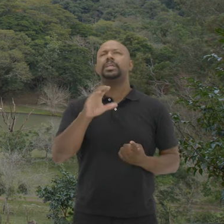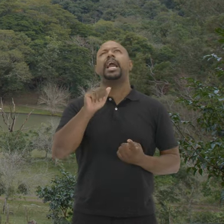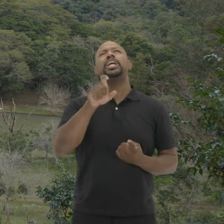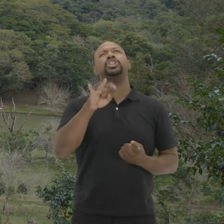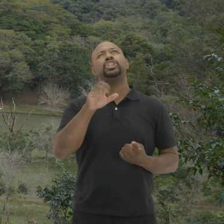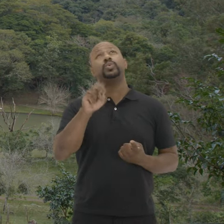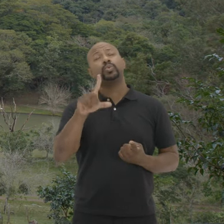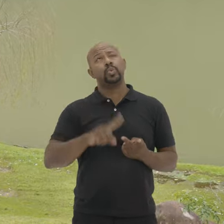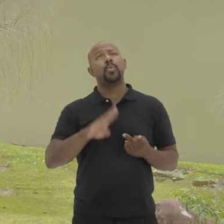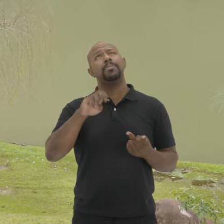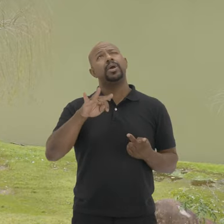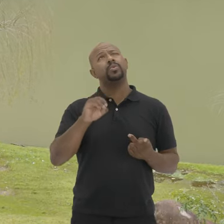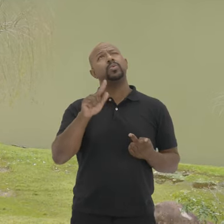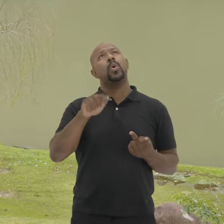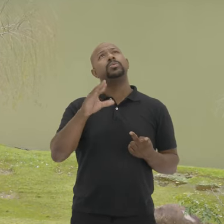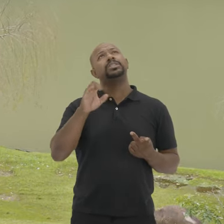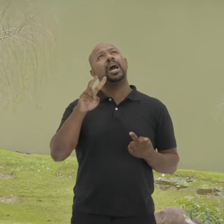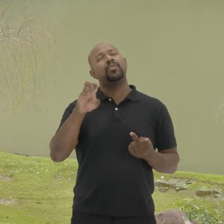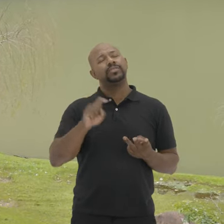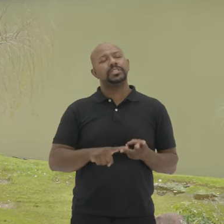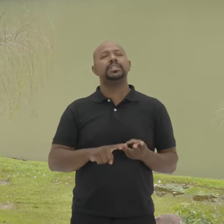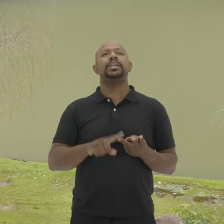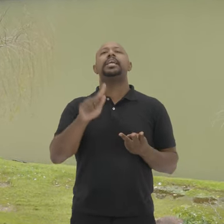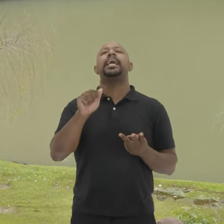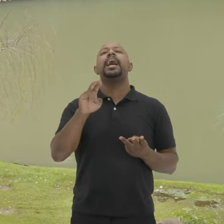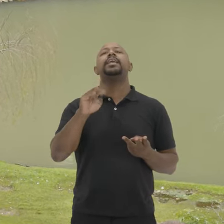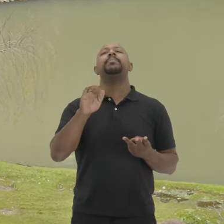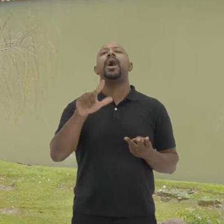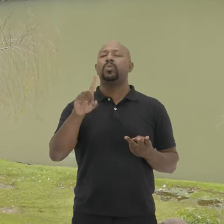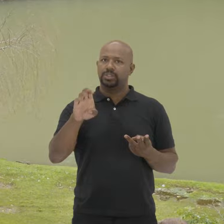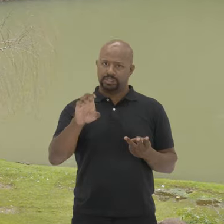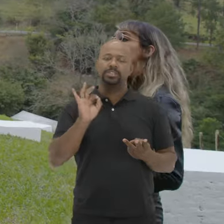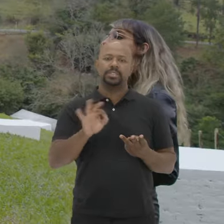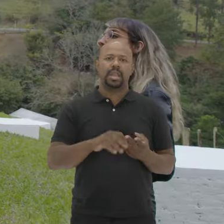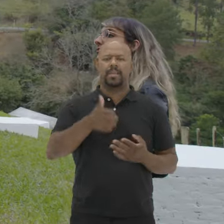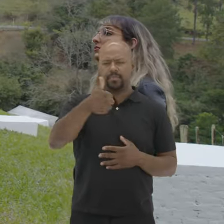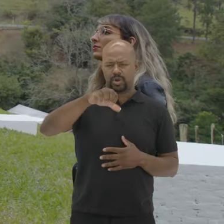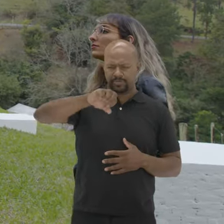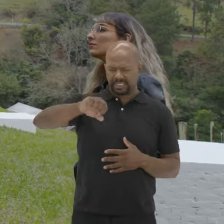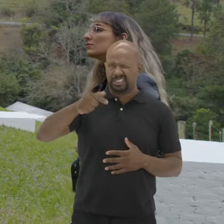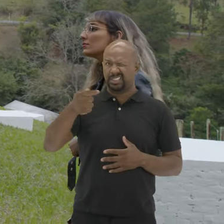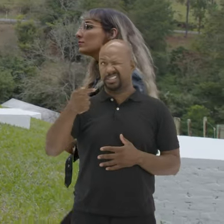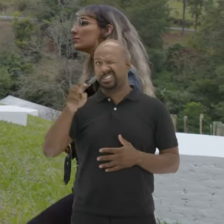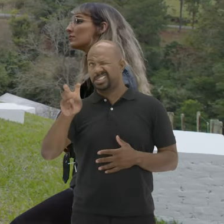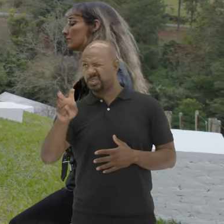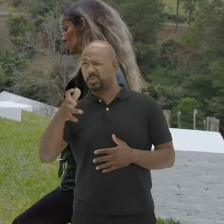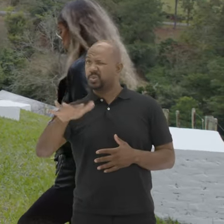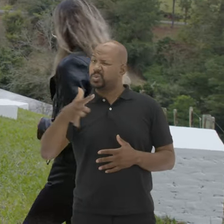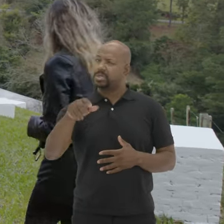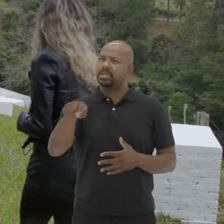Caxias do Sul, Bento Gonçalves e... Garibaldi. Garibaldi, isso. 1975, mais ou